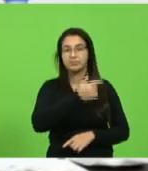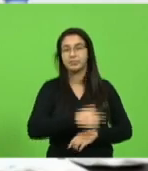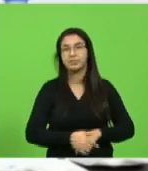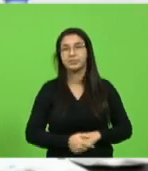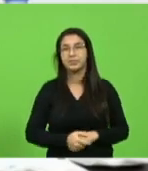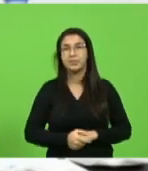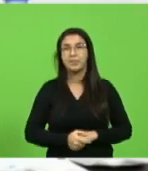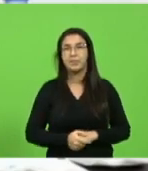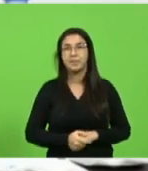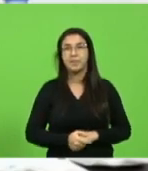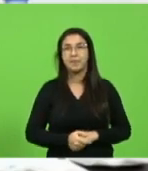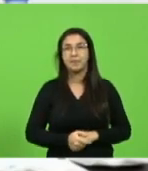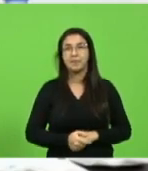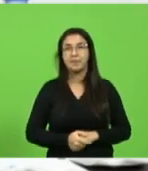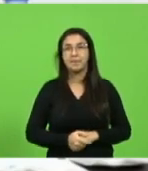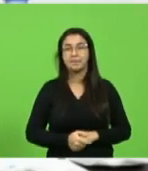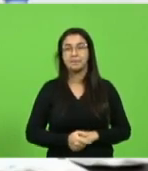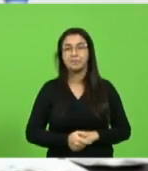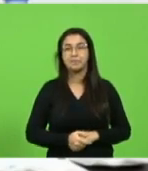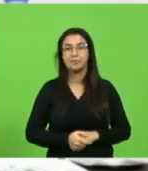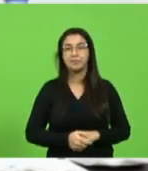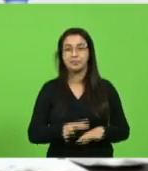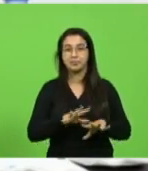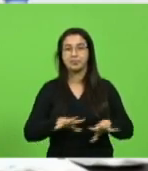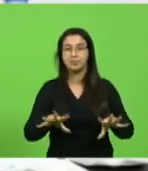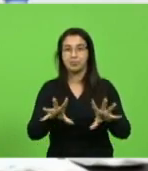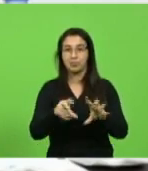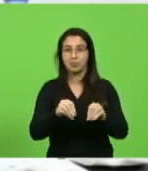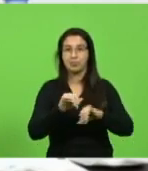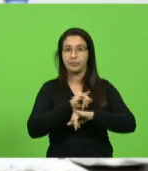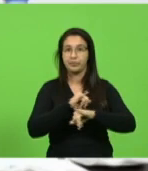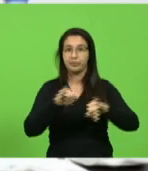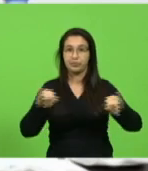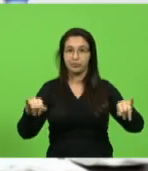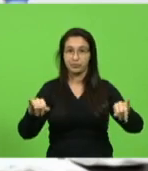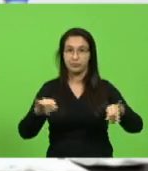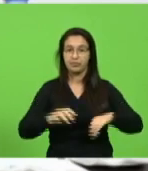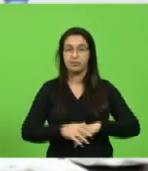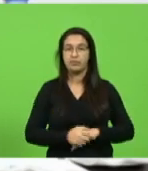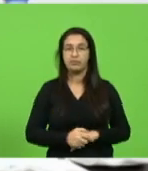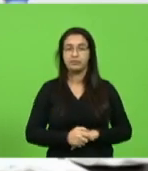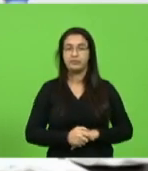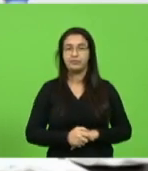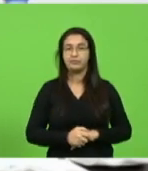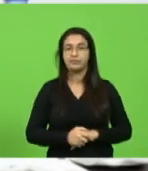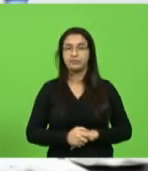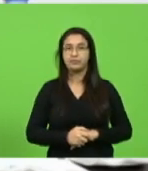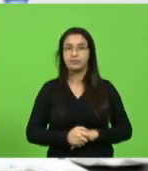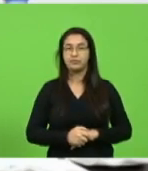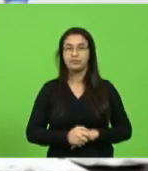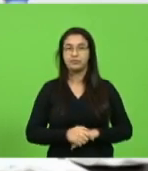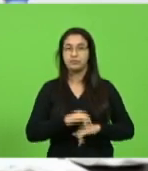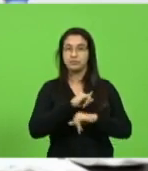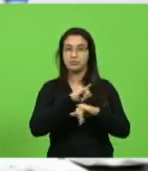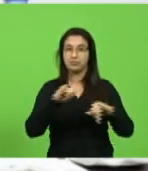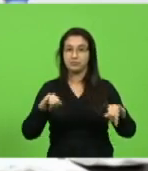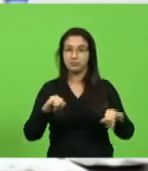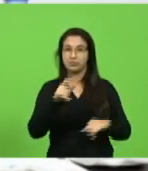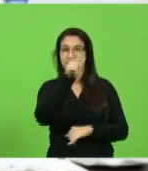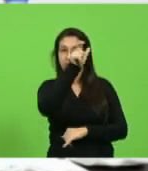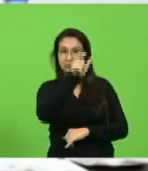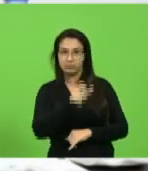eu fico intimados os presentes desta sentença intime-se pessoalmente o